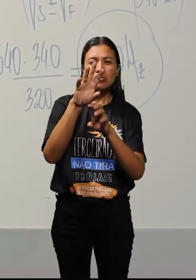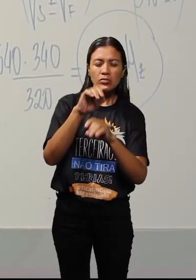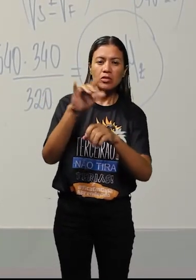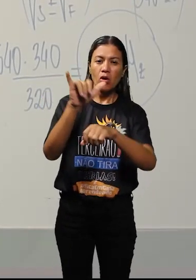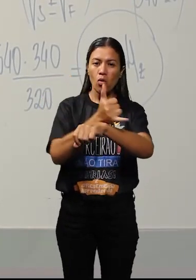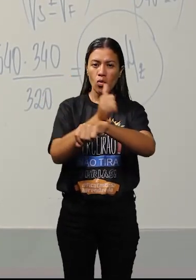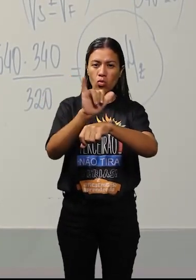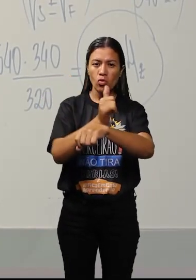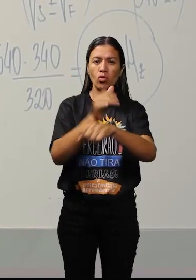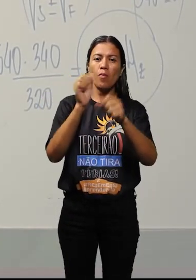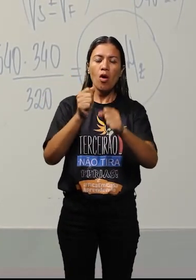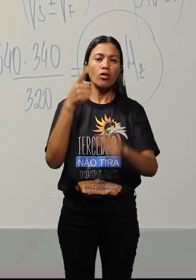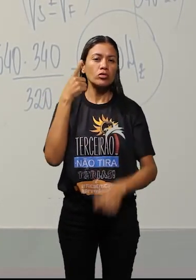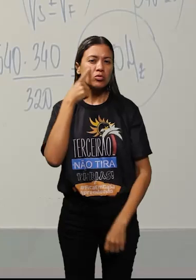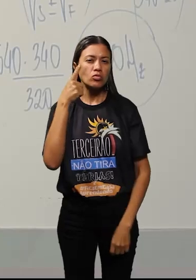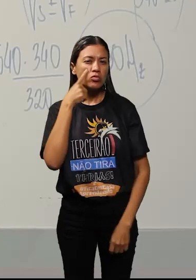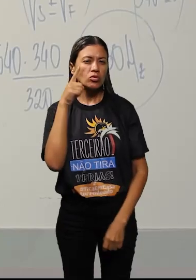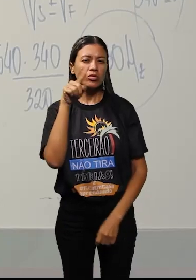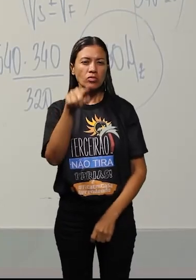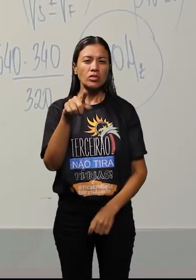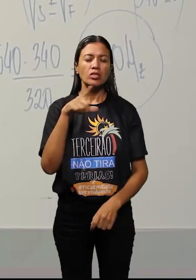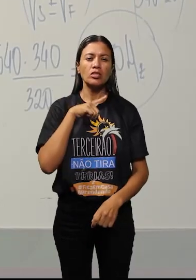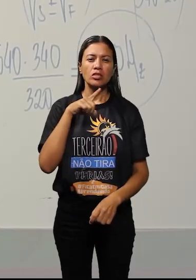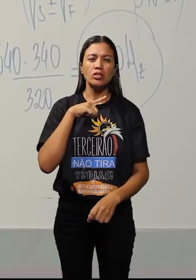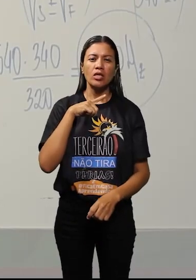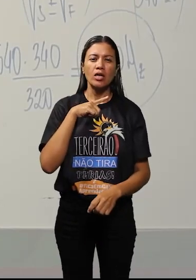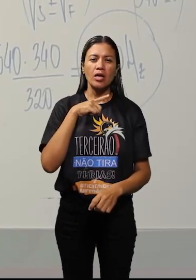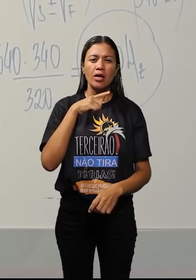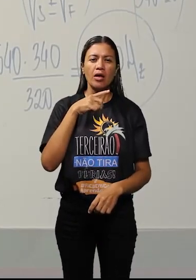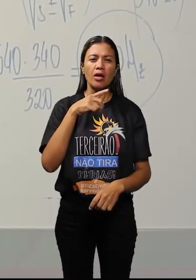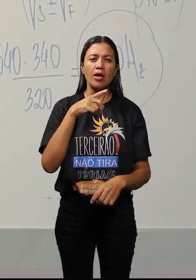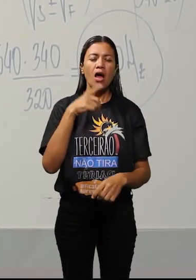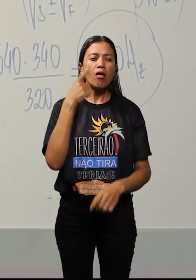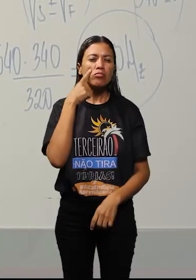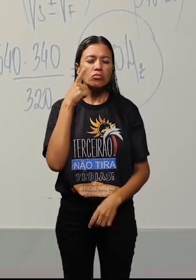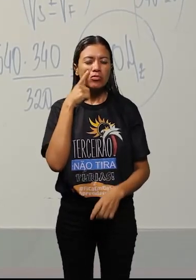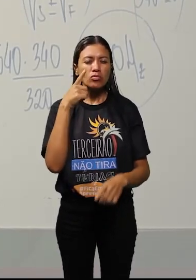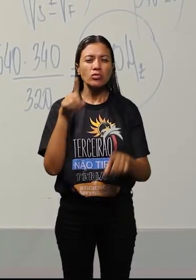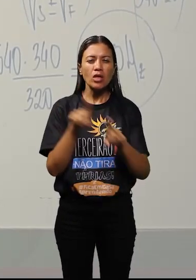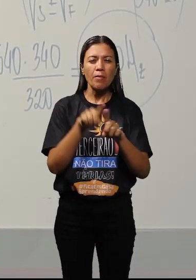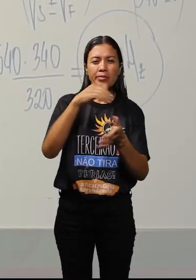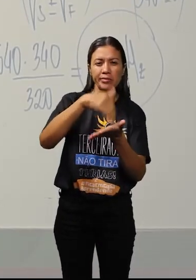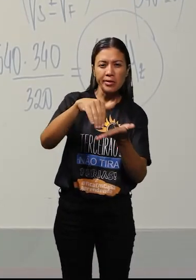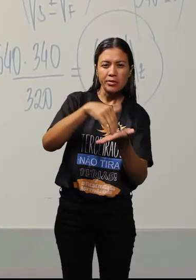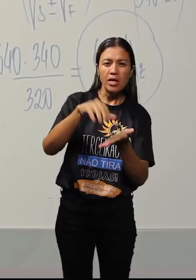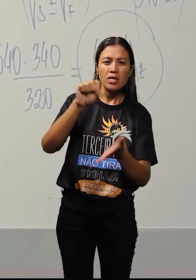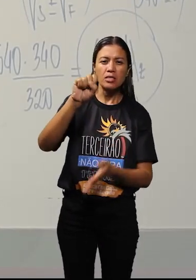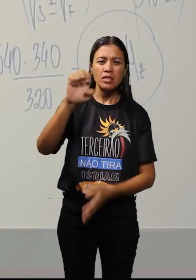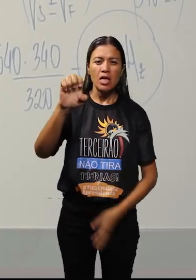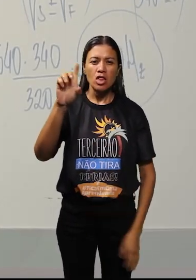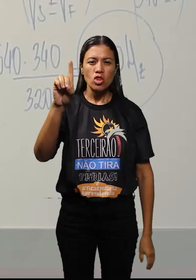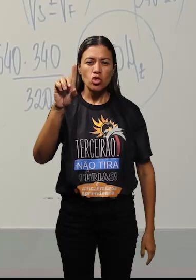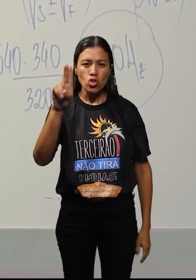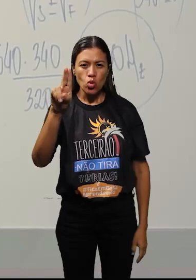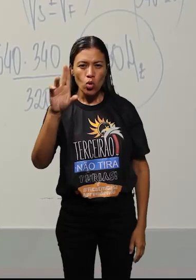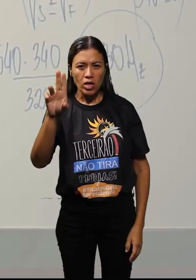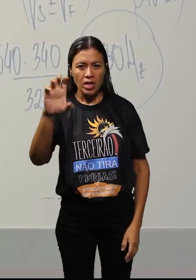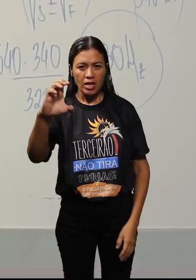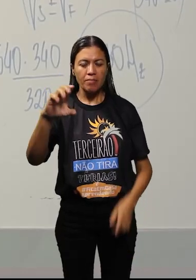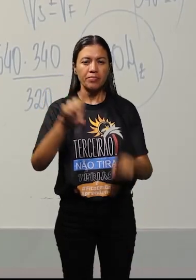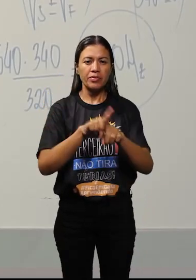do YouTube vocês vão poder tirar as dúvidas de vocês, tá? Tem um plantão Tirar Dúvidas da Sedu, que essas aulas também são transmitidas pela rádio AM,